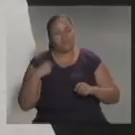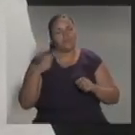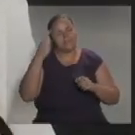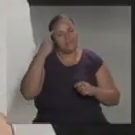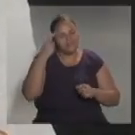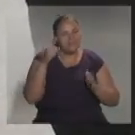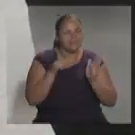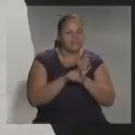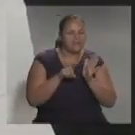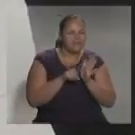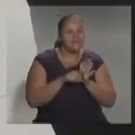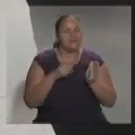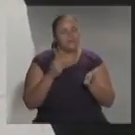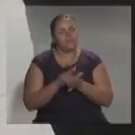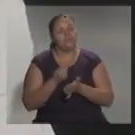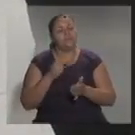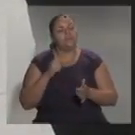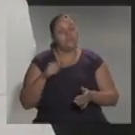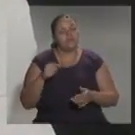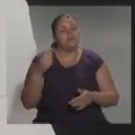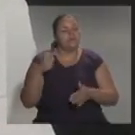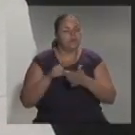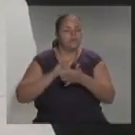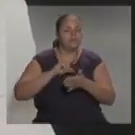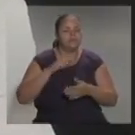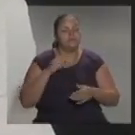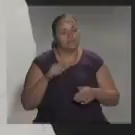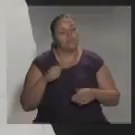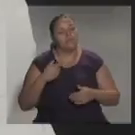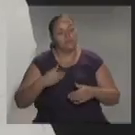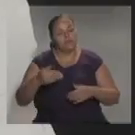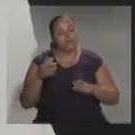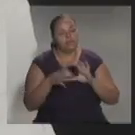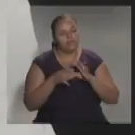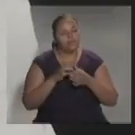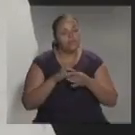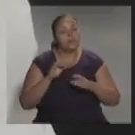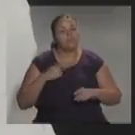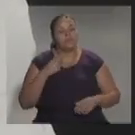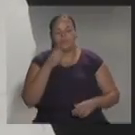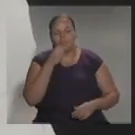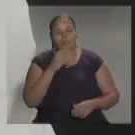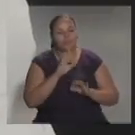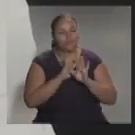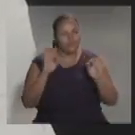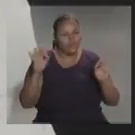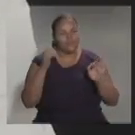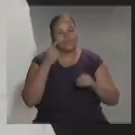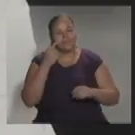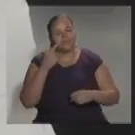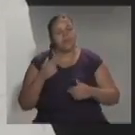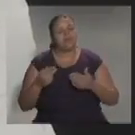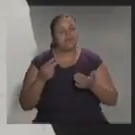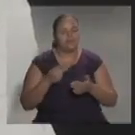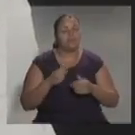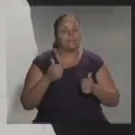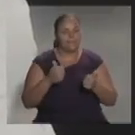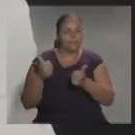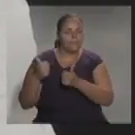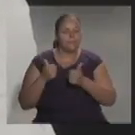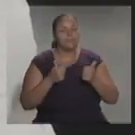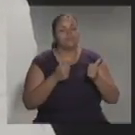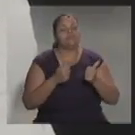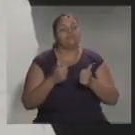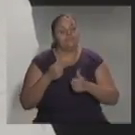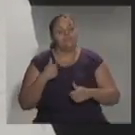né, negativas, pessimistas em relação a esses eventos. Foi um sucesso. A gente viu que foi um sucesso, as coisas